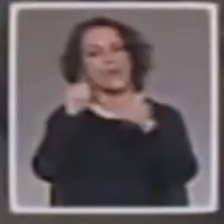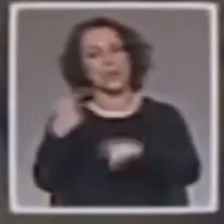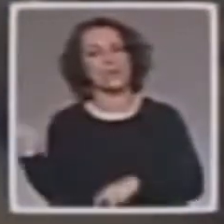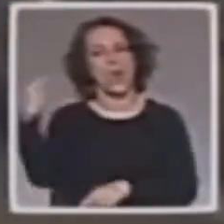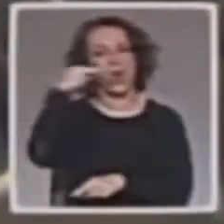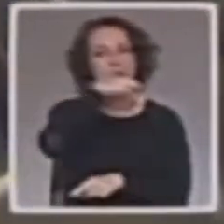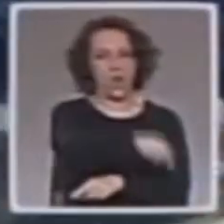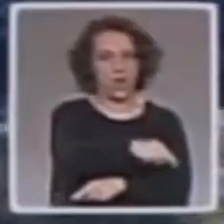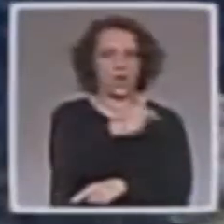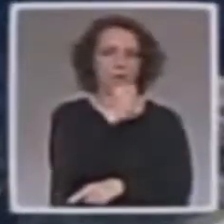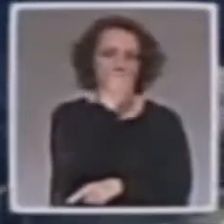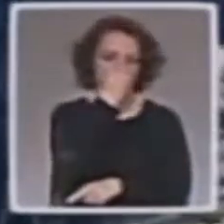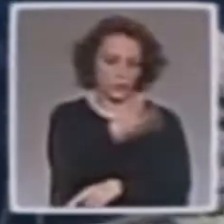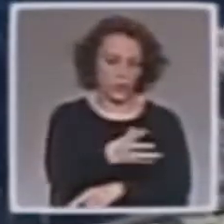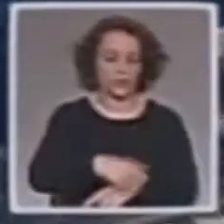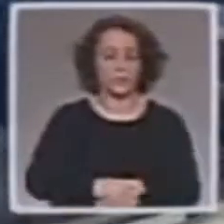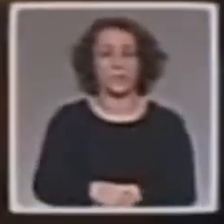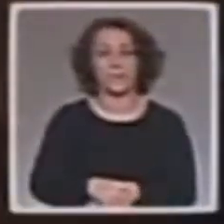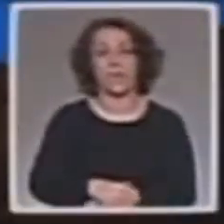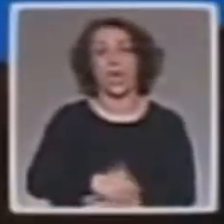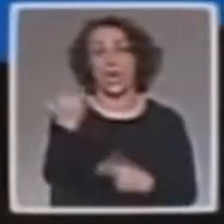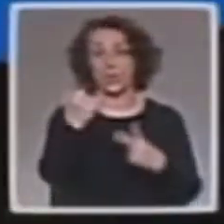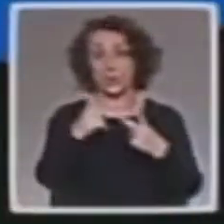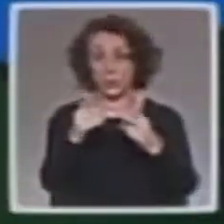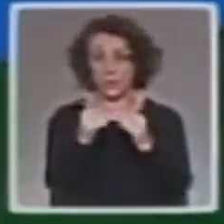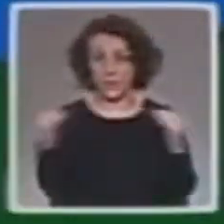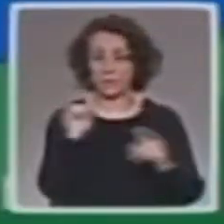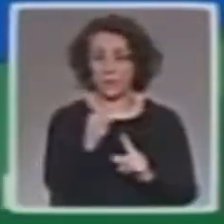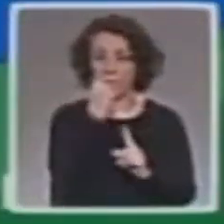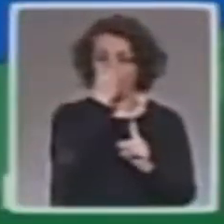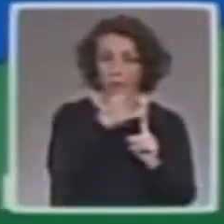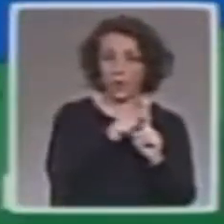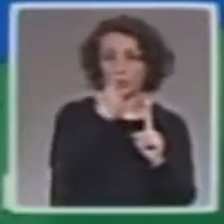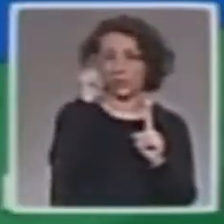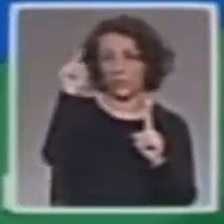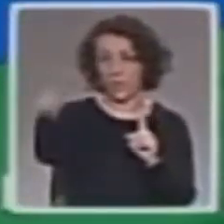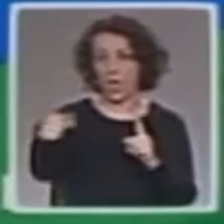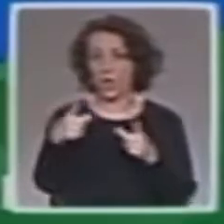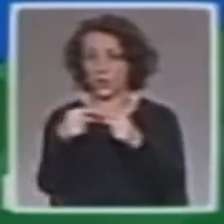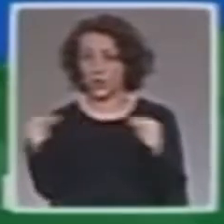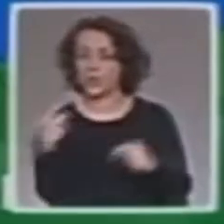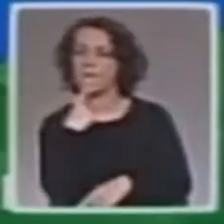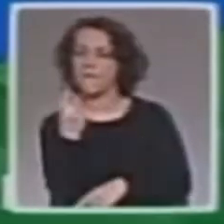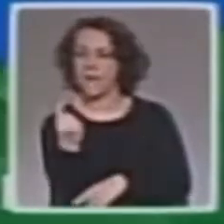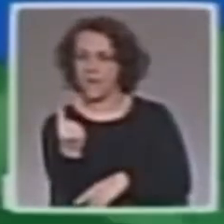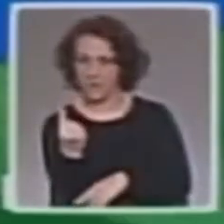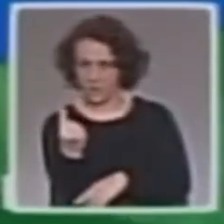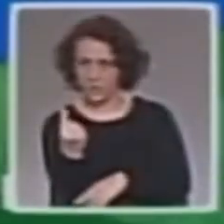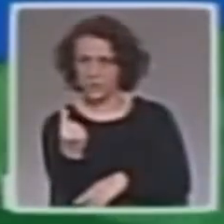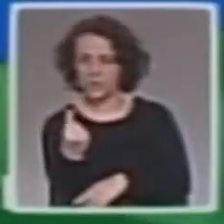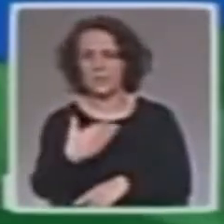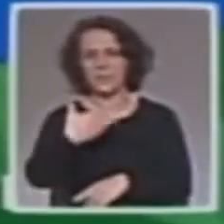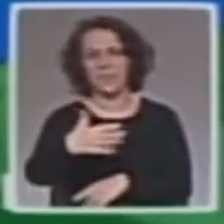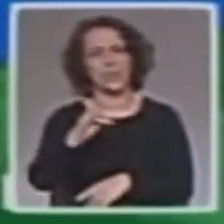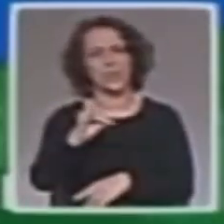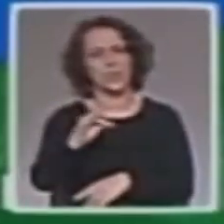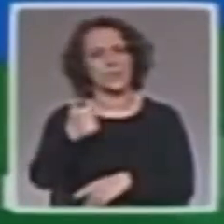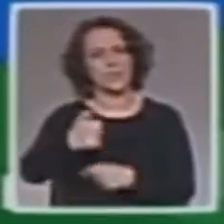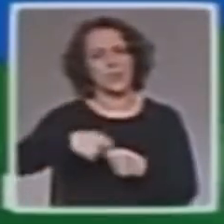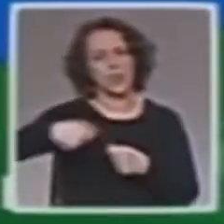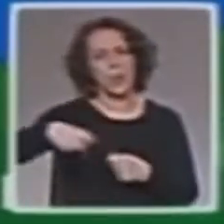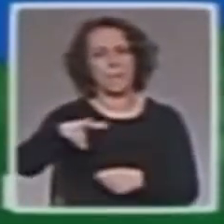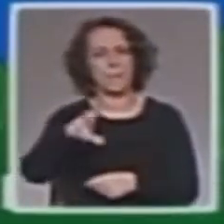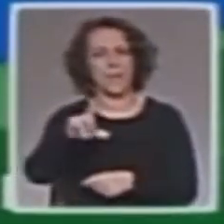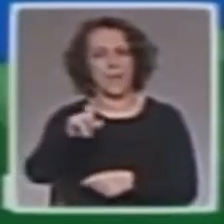Flores. A segunda etapa vai ligar as Flores à Ilha de São Jorge, na Vila das Velas, 145 milhas,